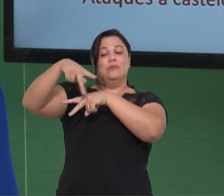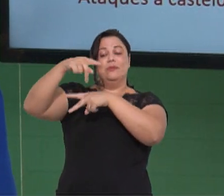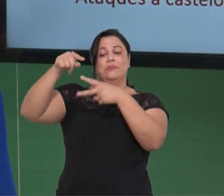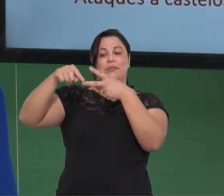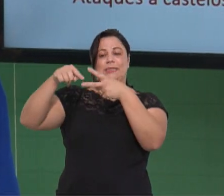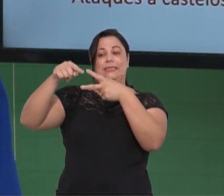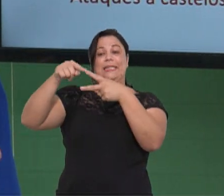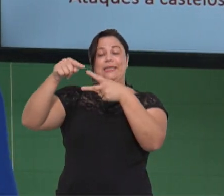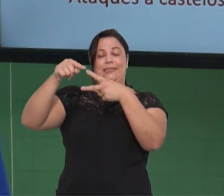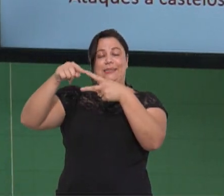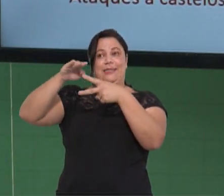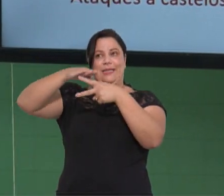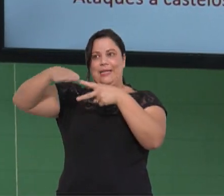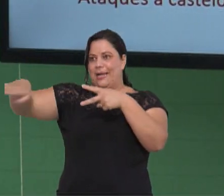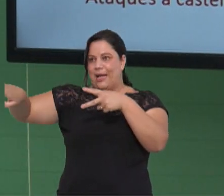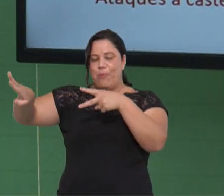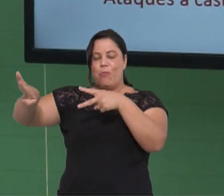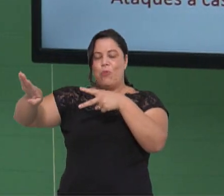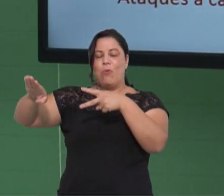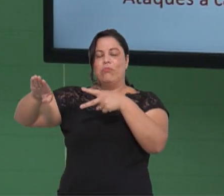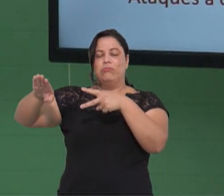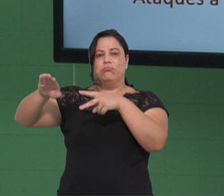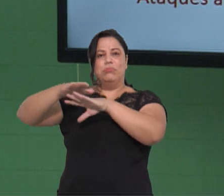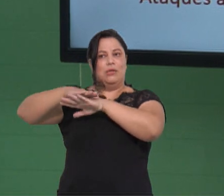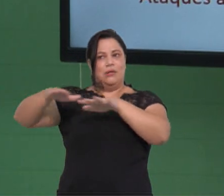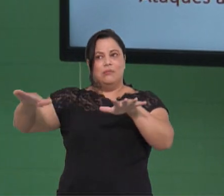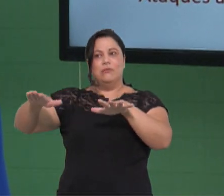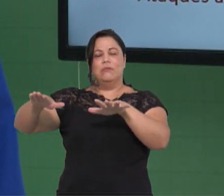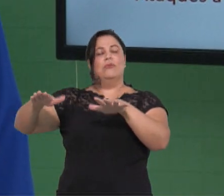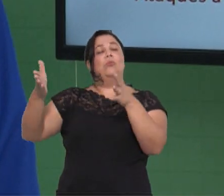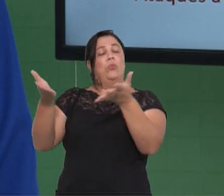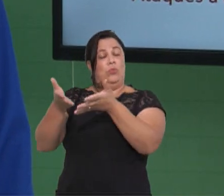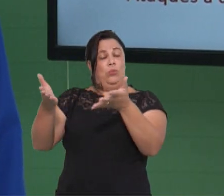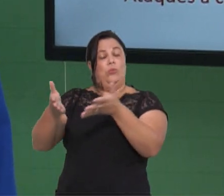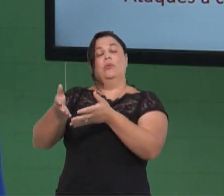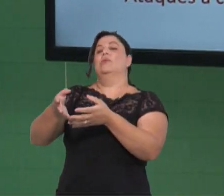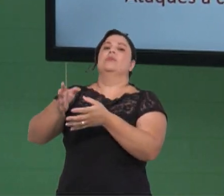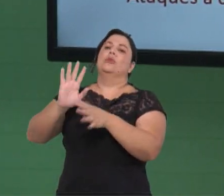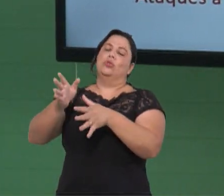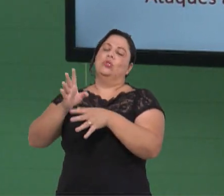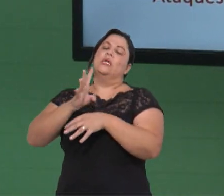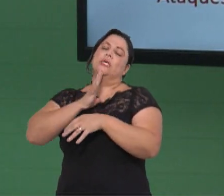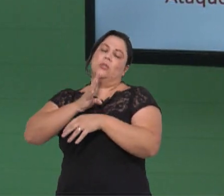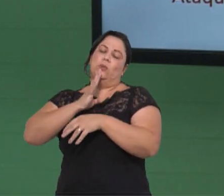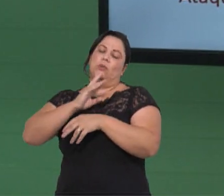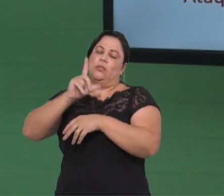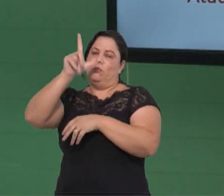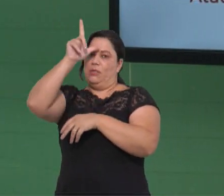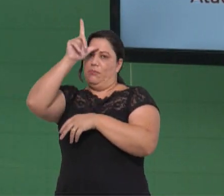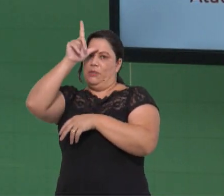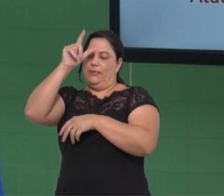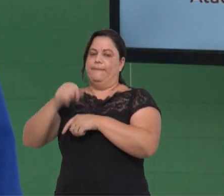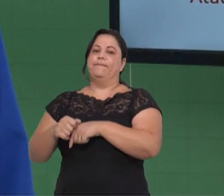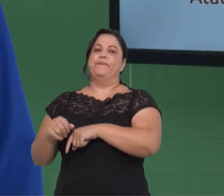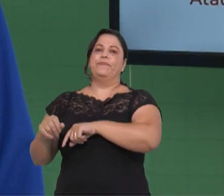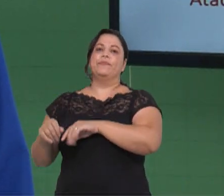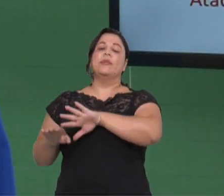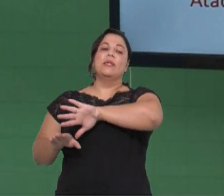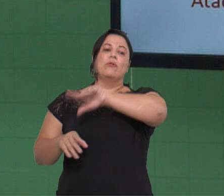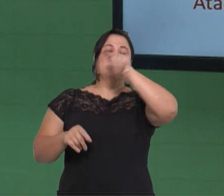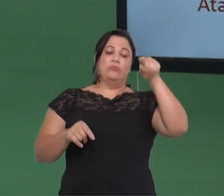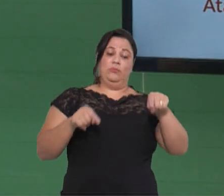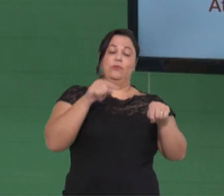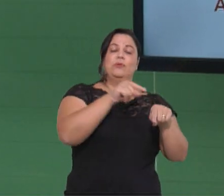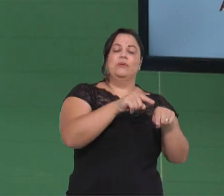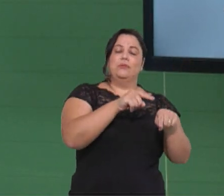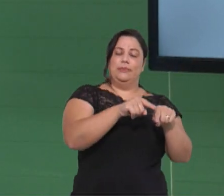E num outro momento, quando ele tenta fugir com a Maria Antonieta e é pego, então,